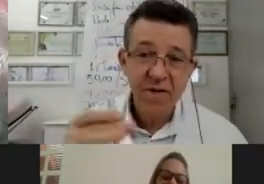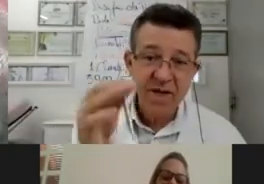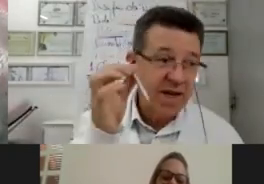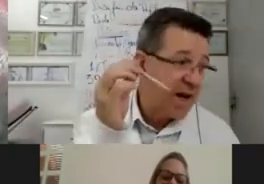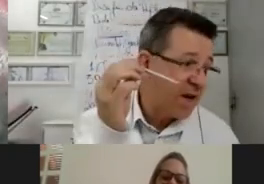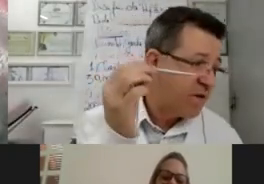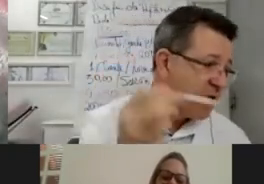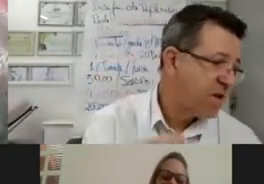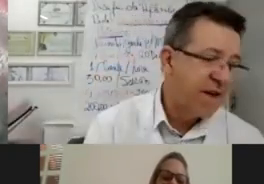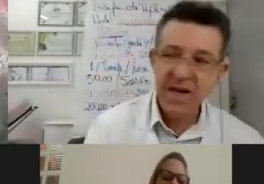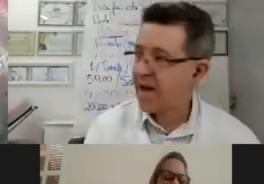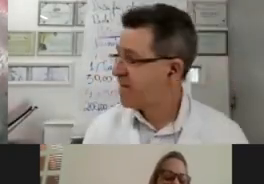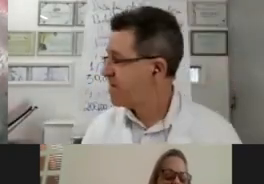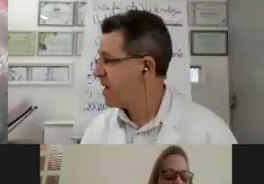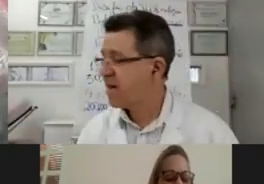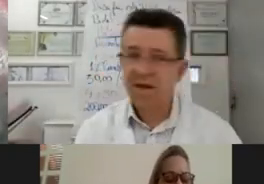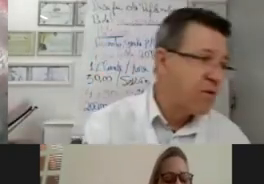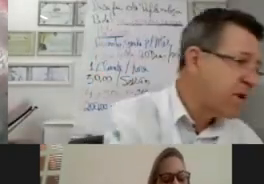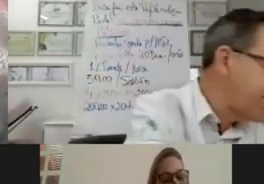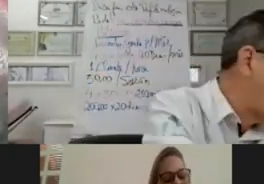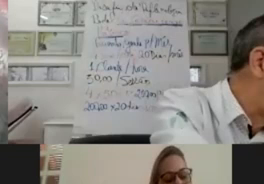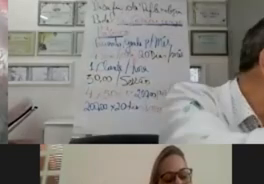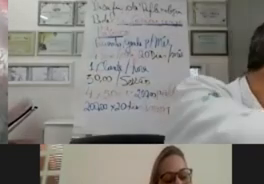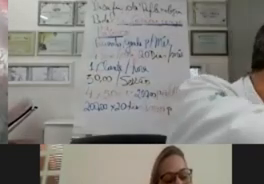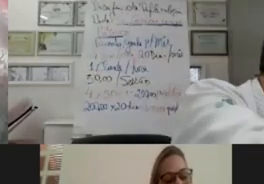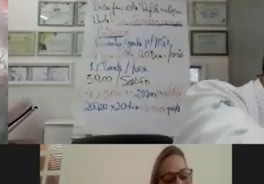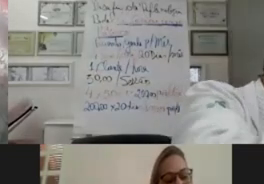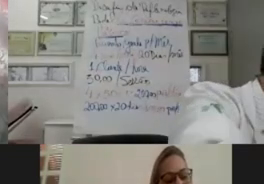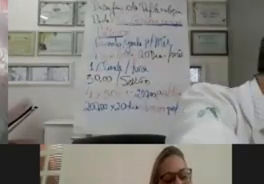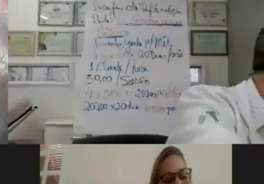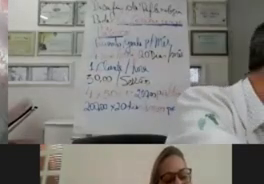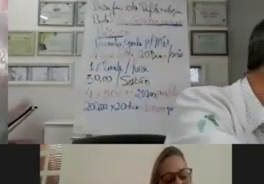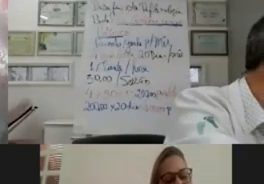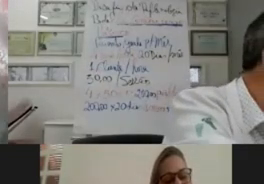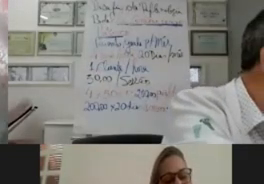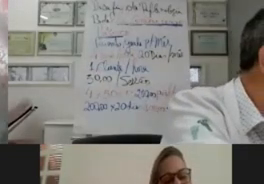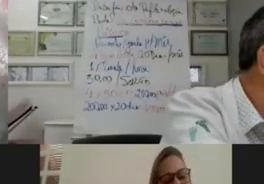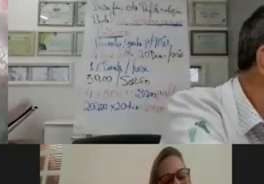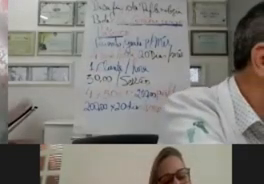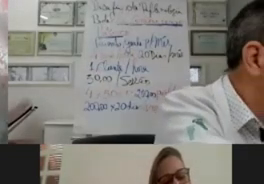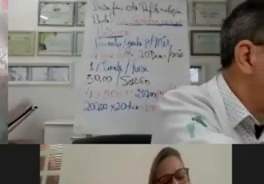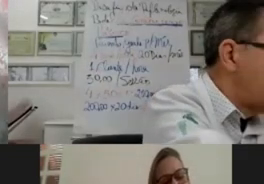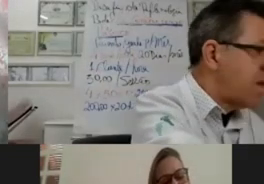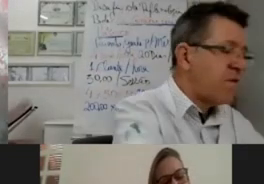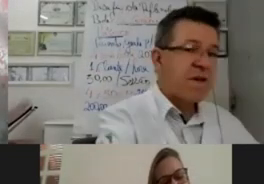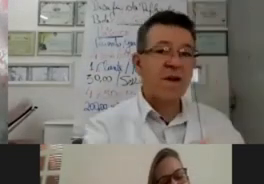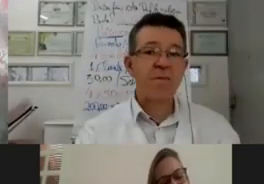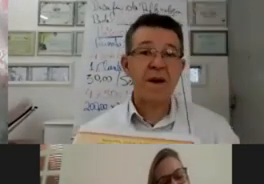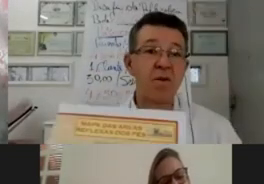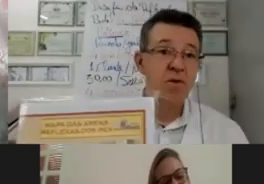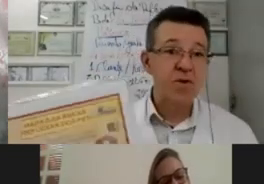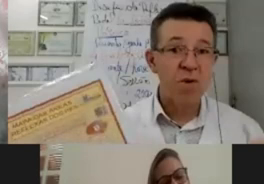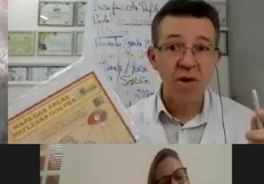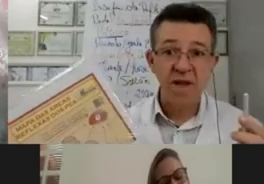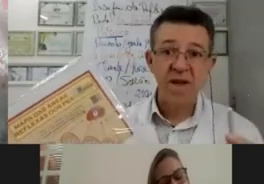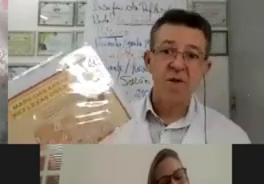né? Vocês ganharam, a gente vai entregar, né? Cadê o mapa? Deixa eu pegar o mapa aqui, ó. Então, vocês que